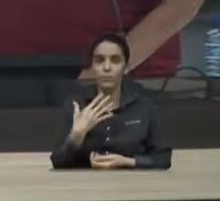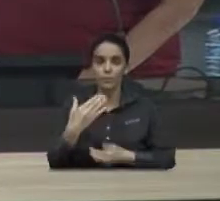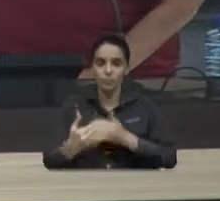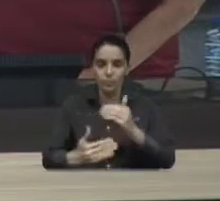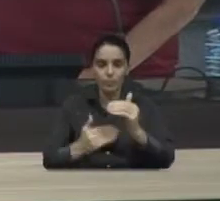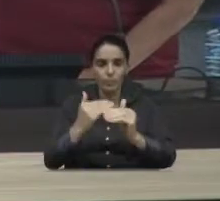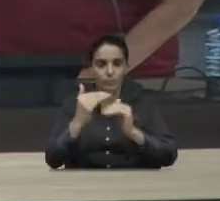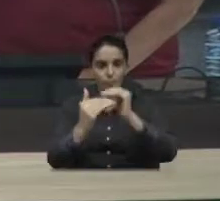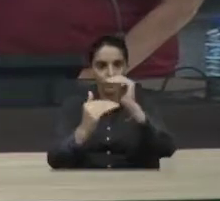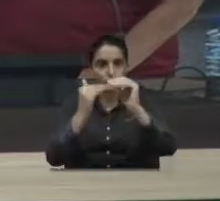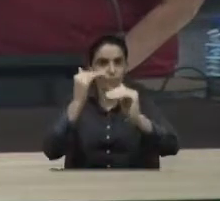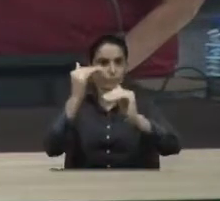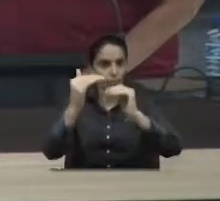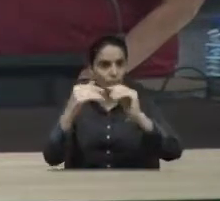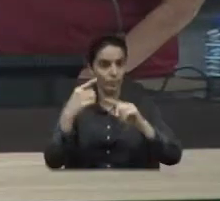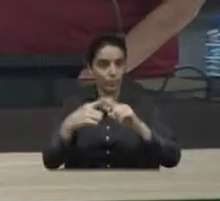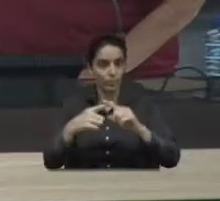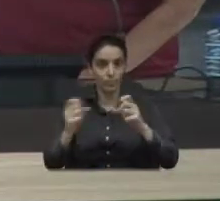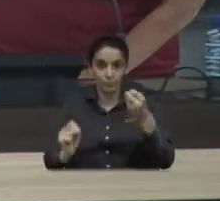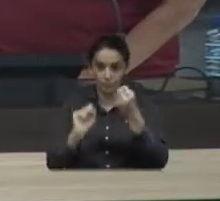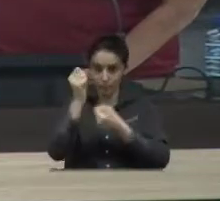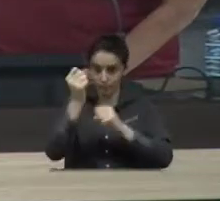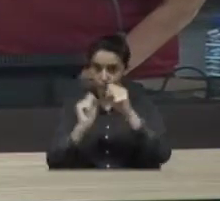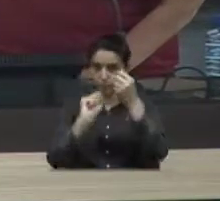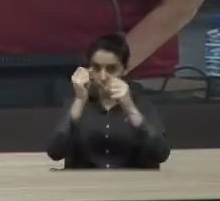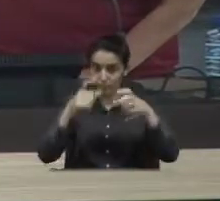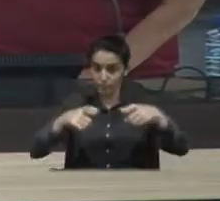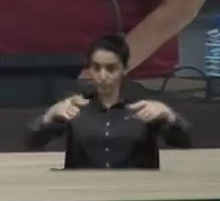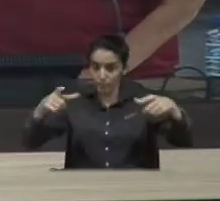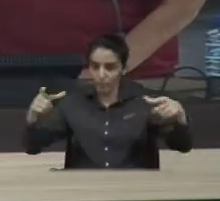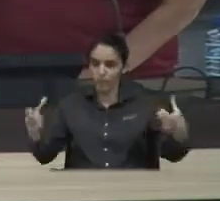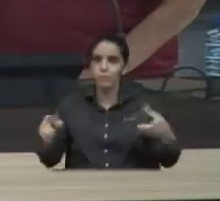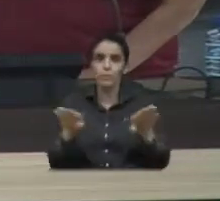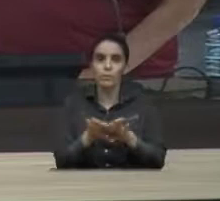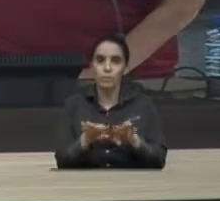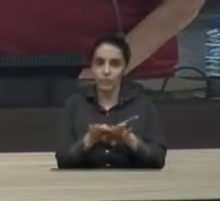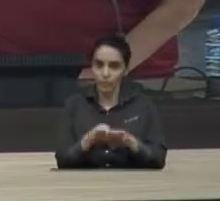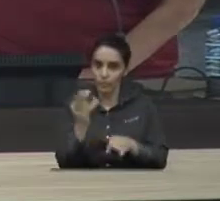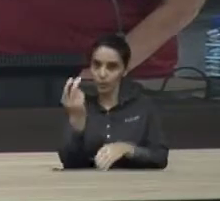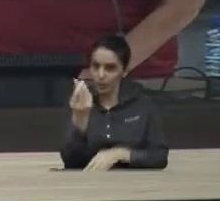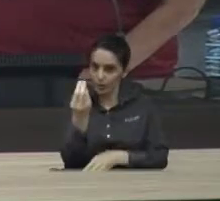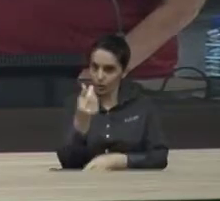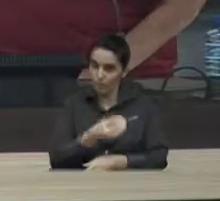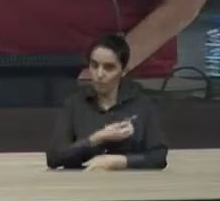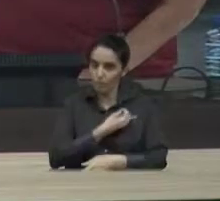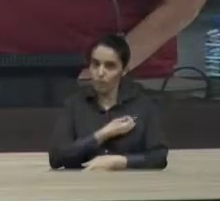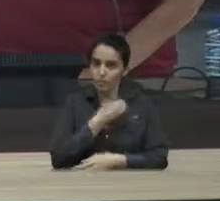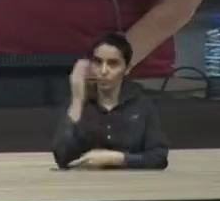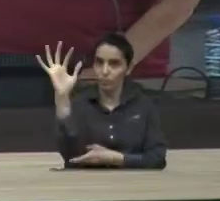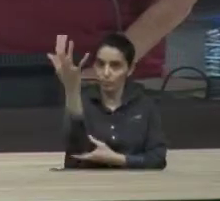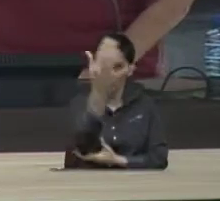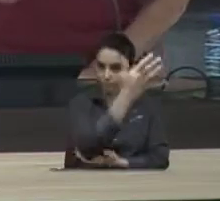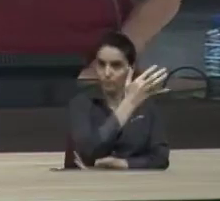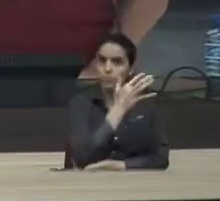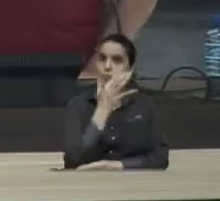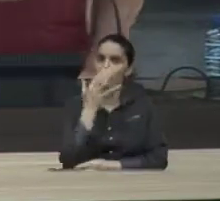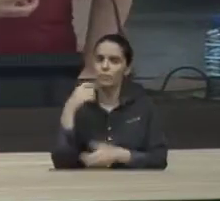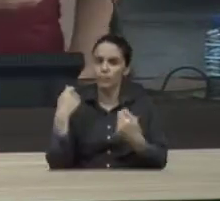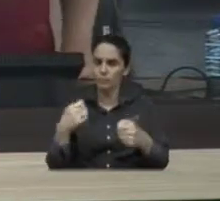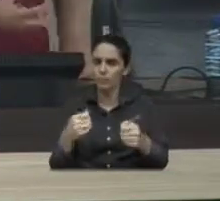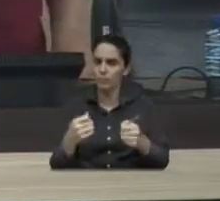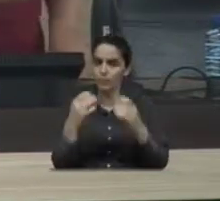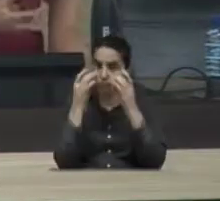de grandes empresas nós também vamos ter uma mudança na qualidade de vida, do meio ambiente. Então, tudo isso deve ser muito